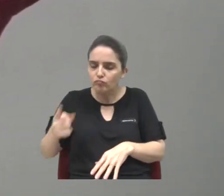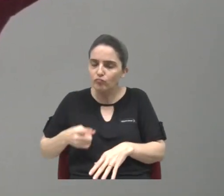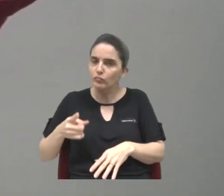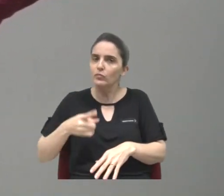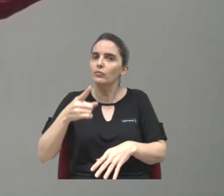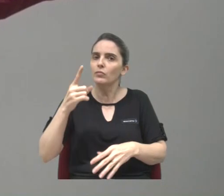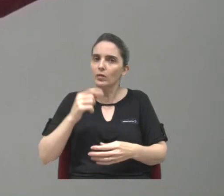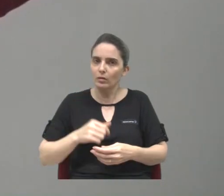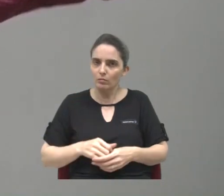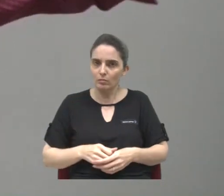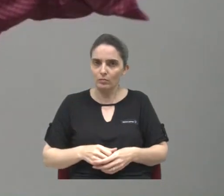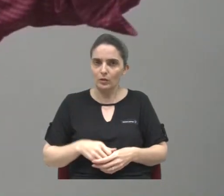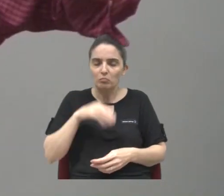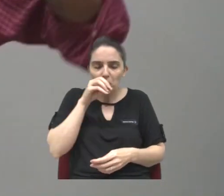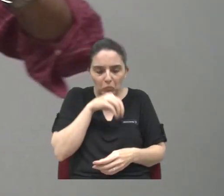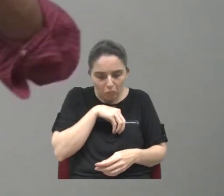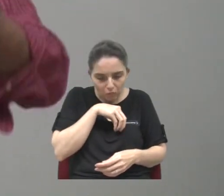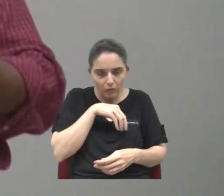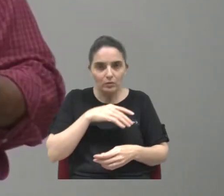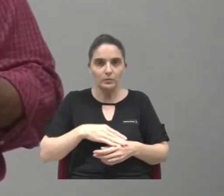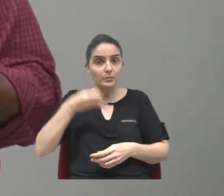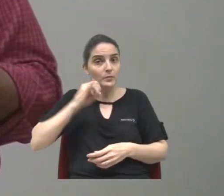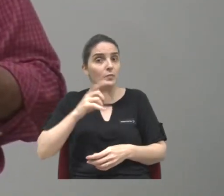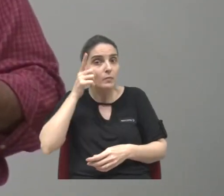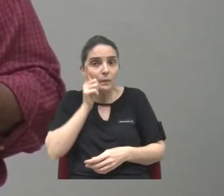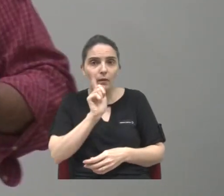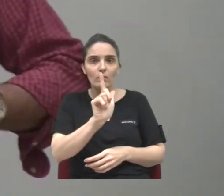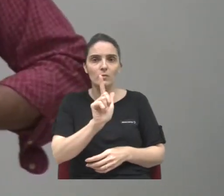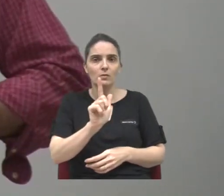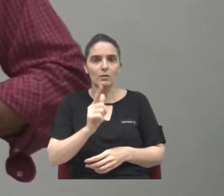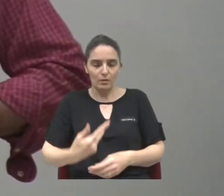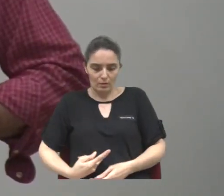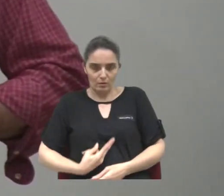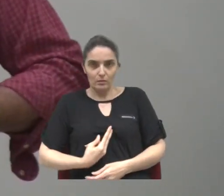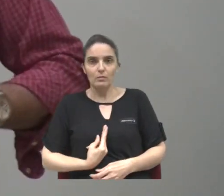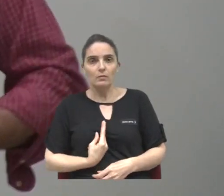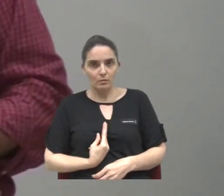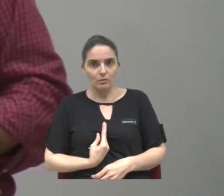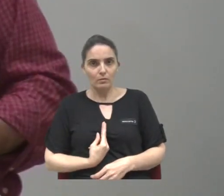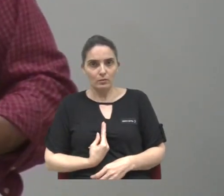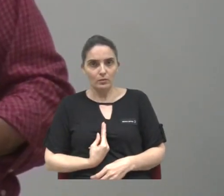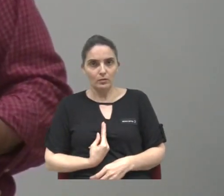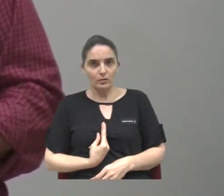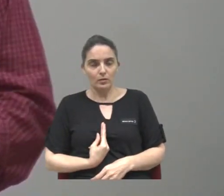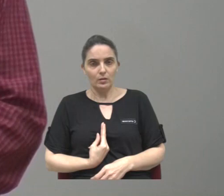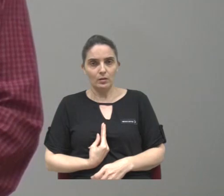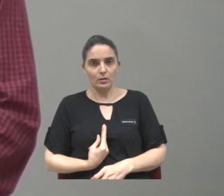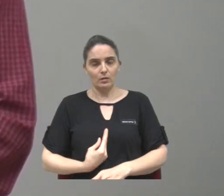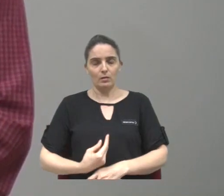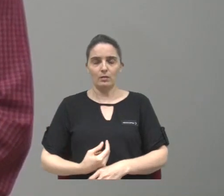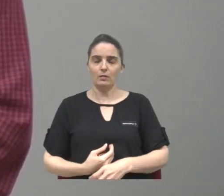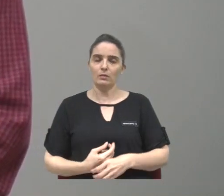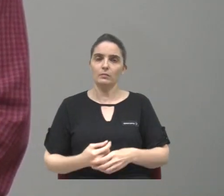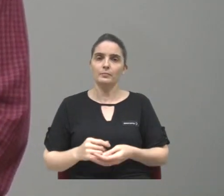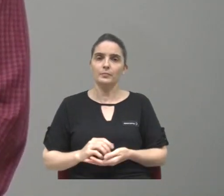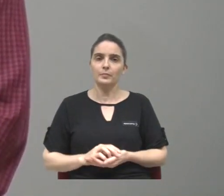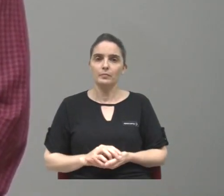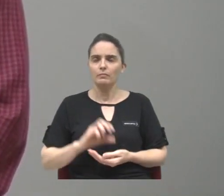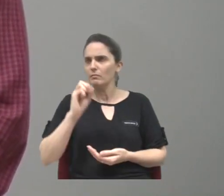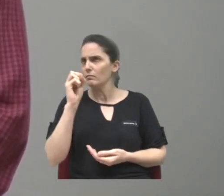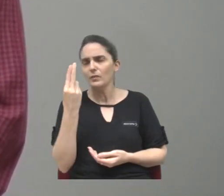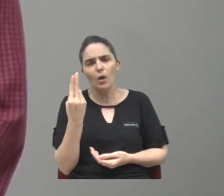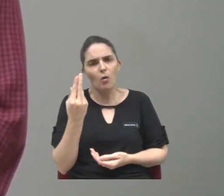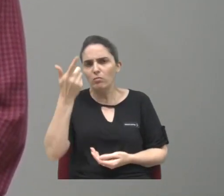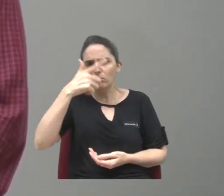conseguiu, entre aspas, o mais difícil, que é a cirurgia corretiva do estômago, fazendo a bariátrica ou outro tipo de cirurgia